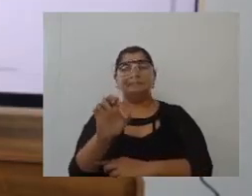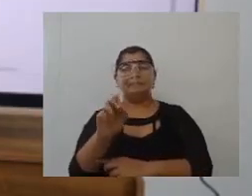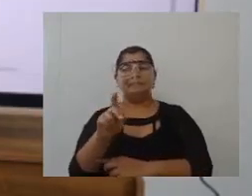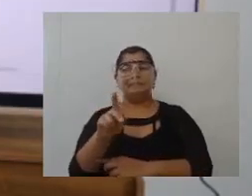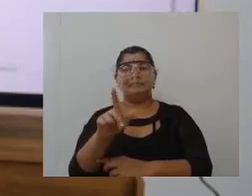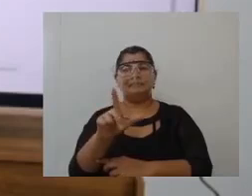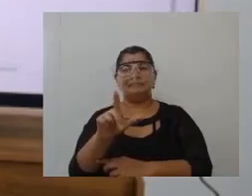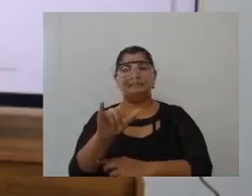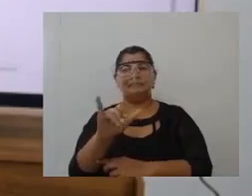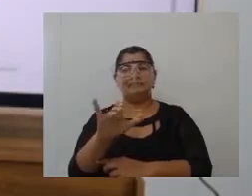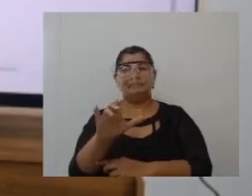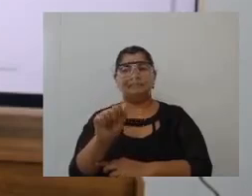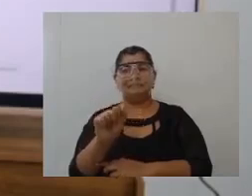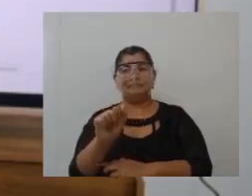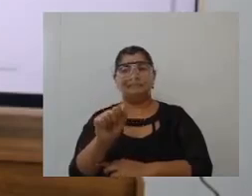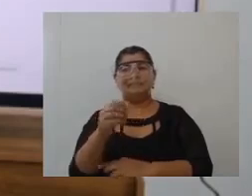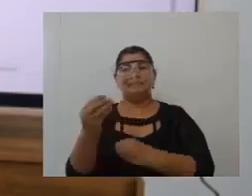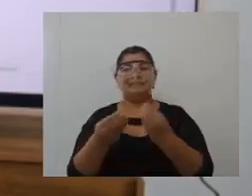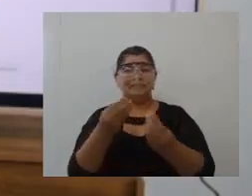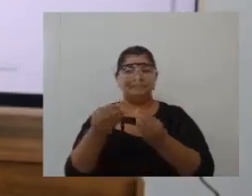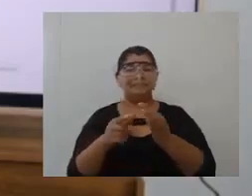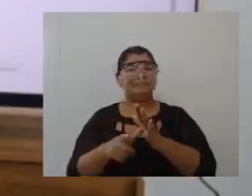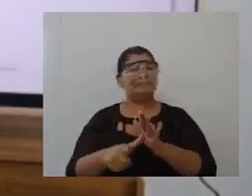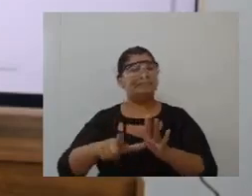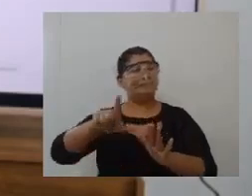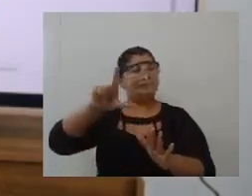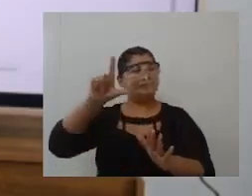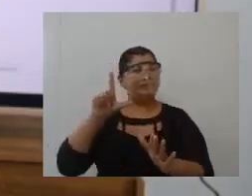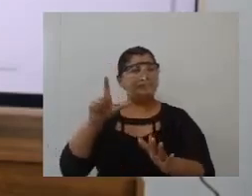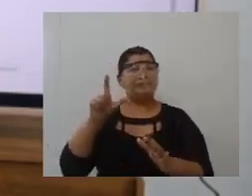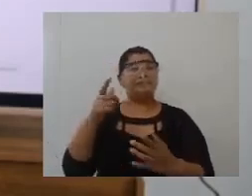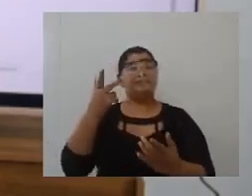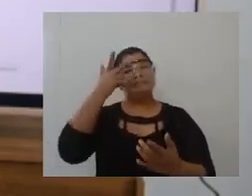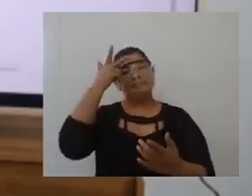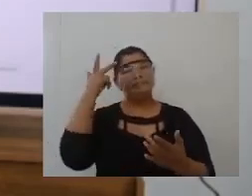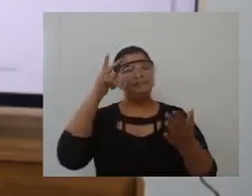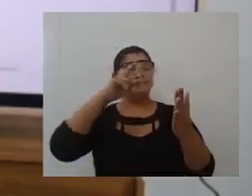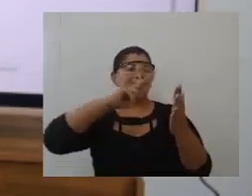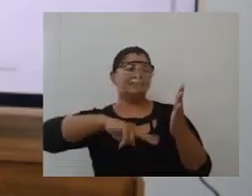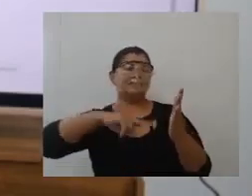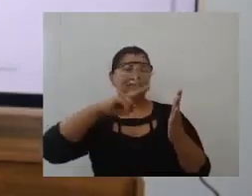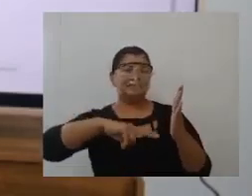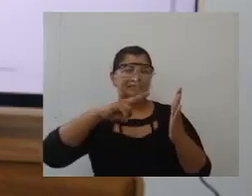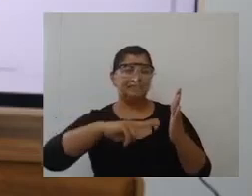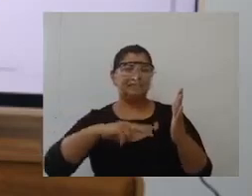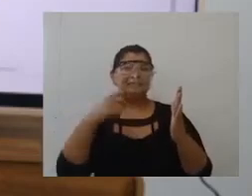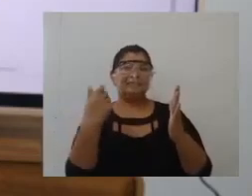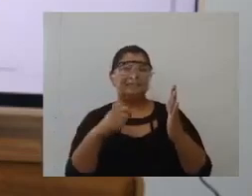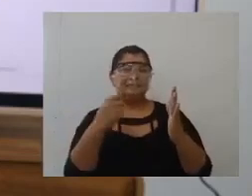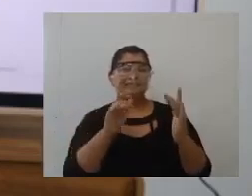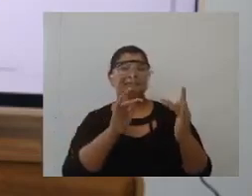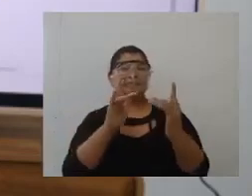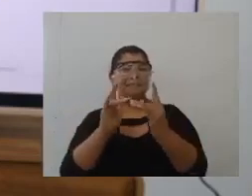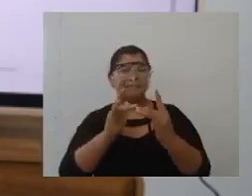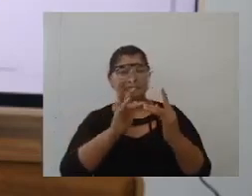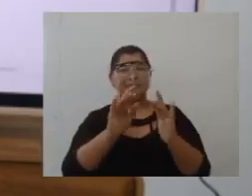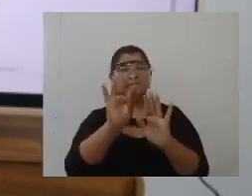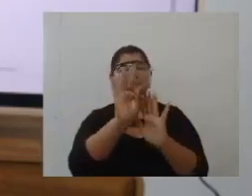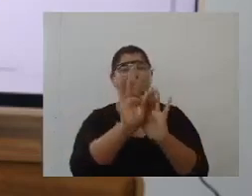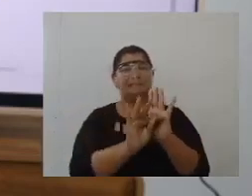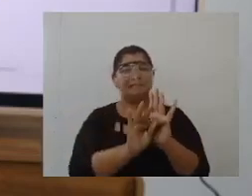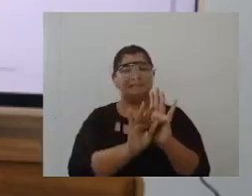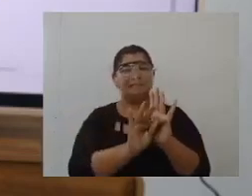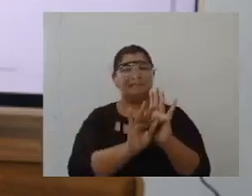de um leitor, antigamente, era um leitor que tinha que ter contato com o texto